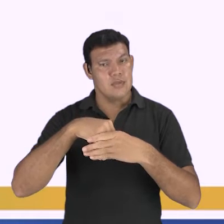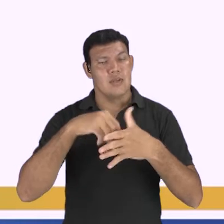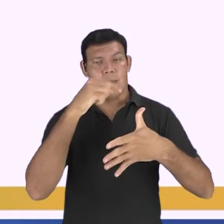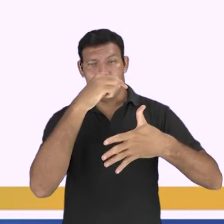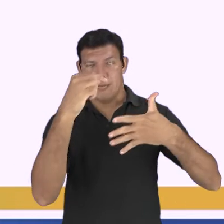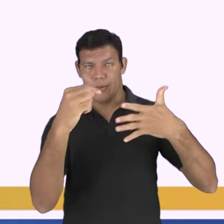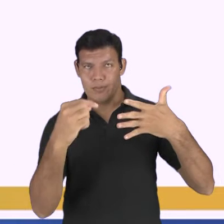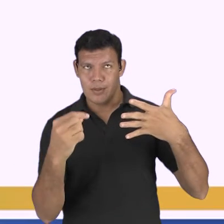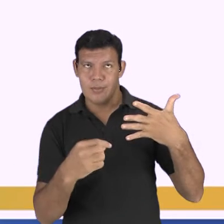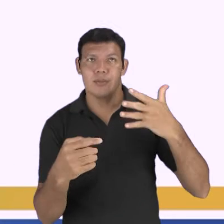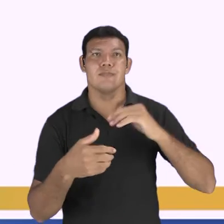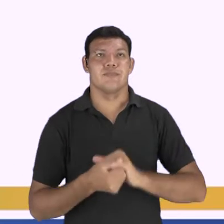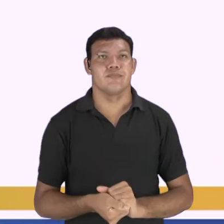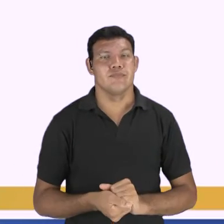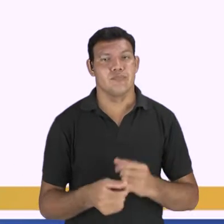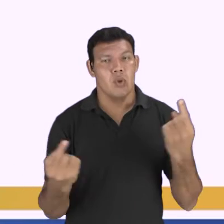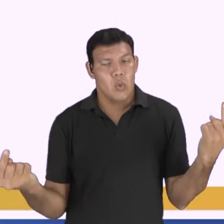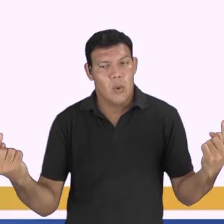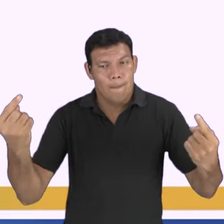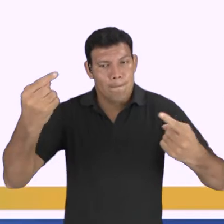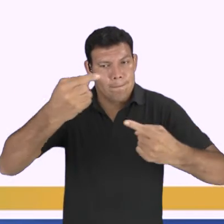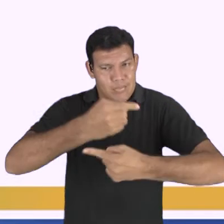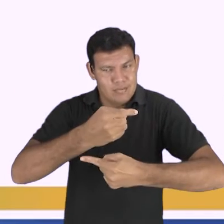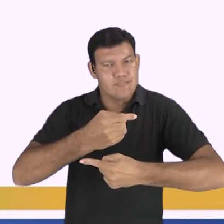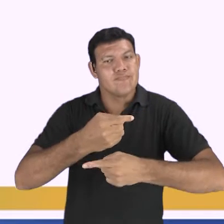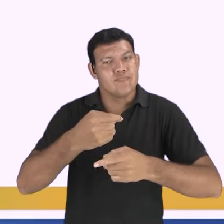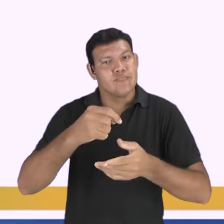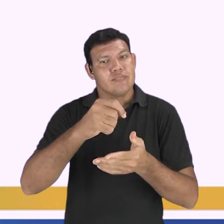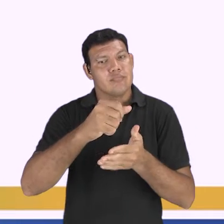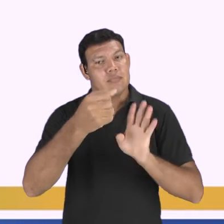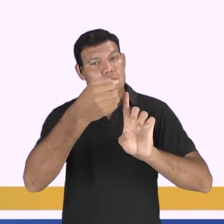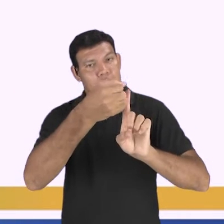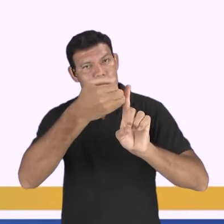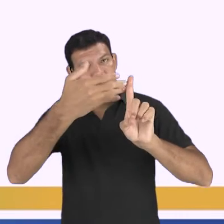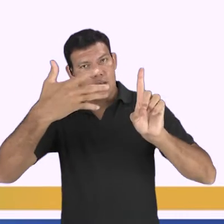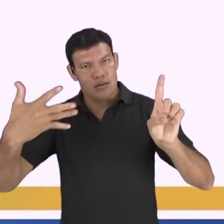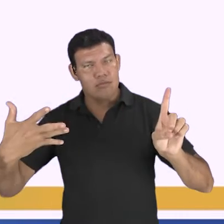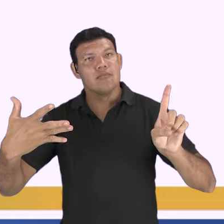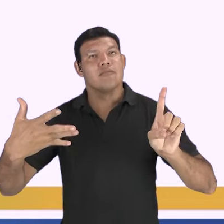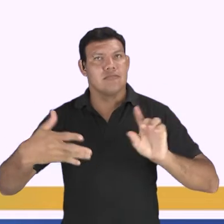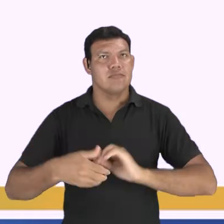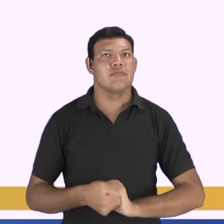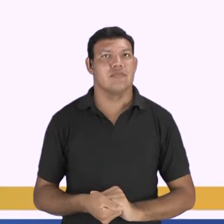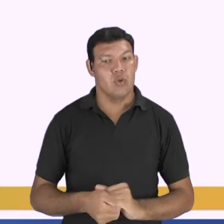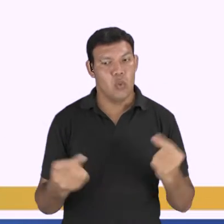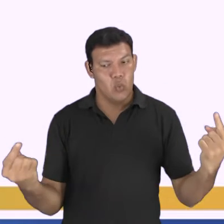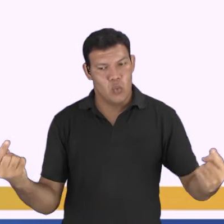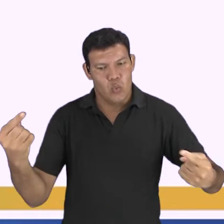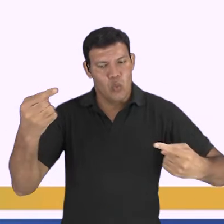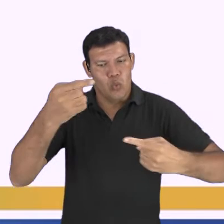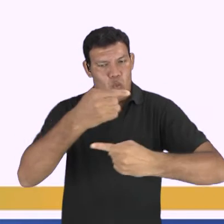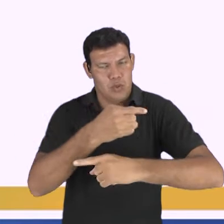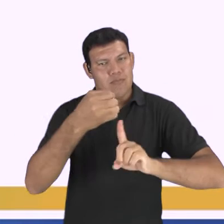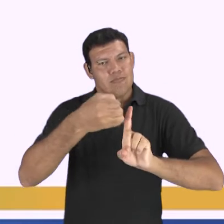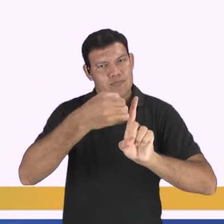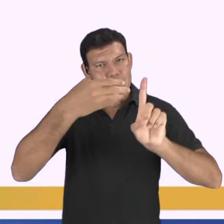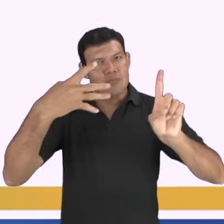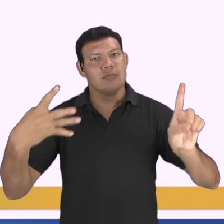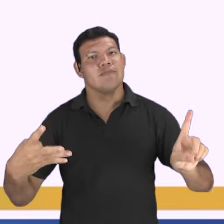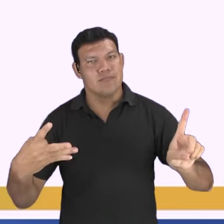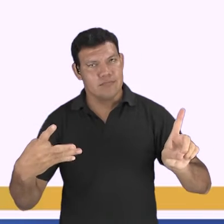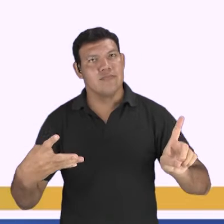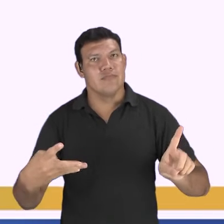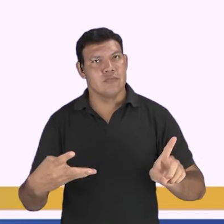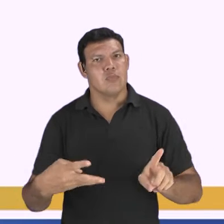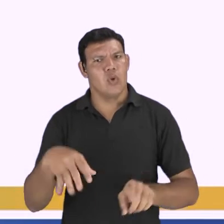tá? Contrapor argumentos, uma conclusão ali quando ela é contrária, eu quero contrapor aquele argumento. Eu falei bem,